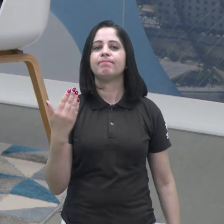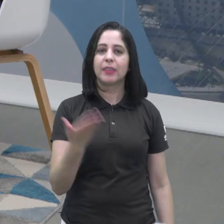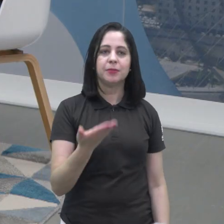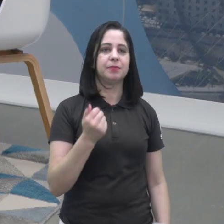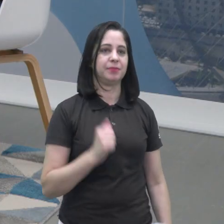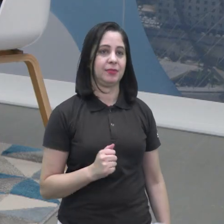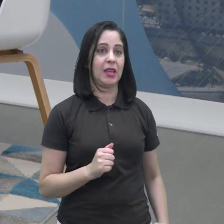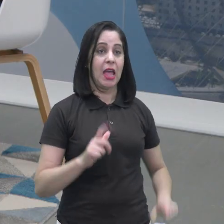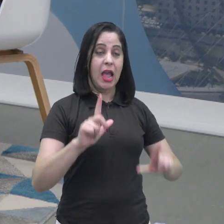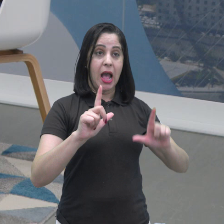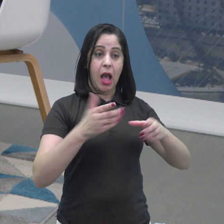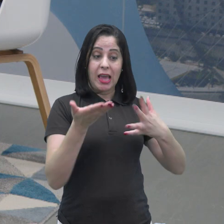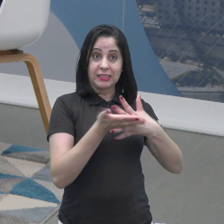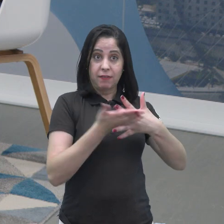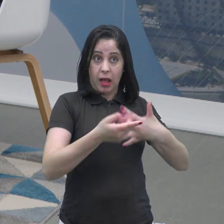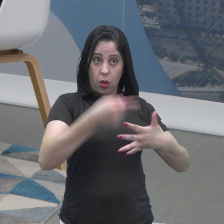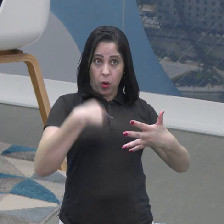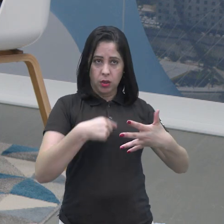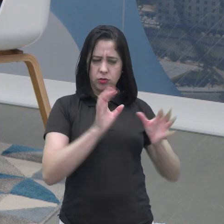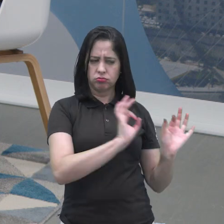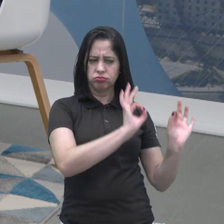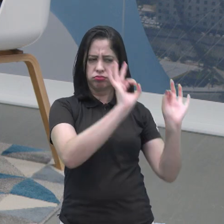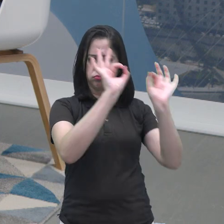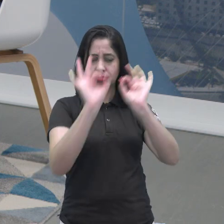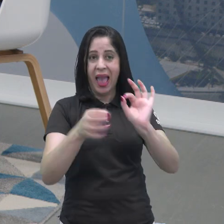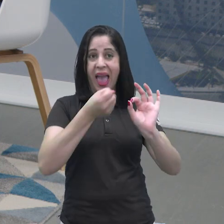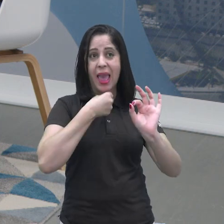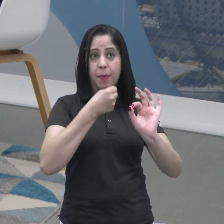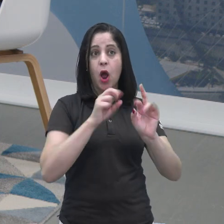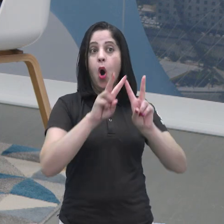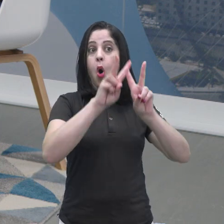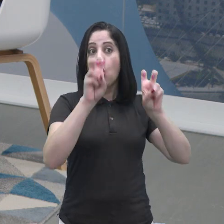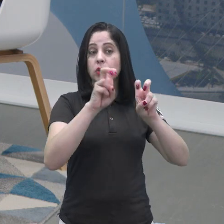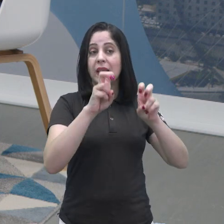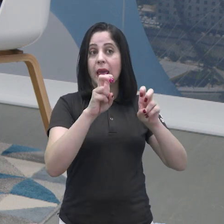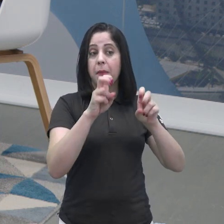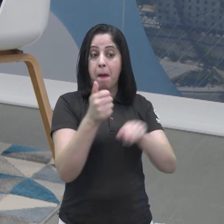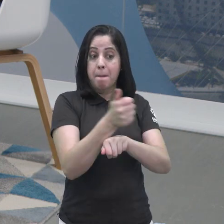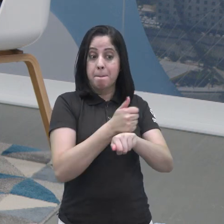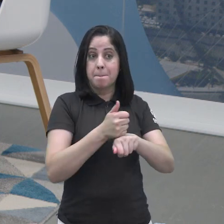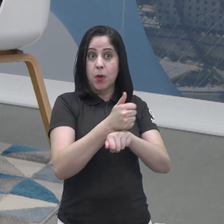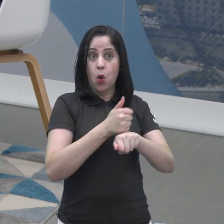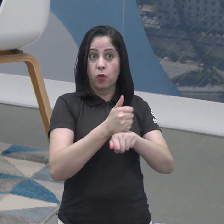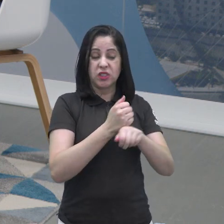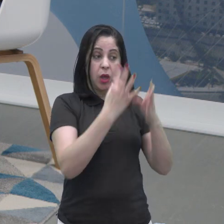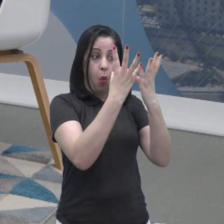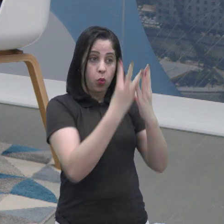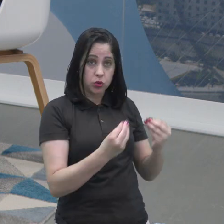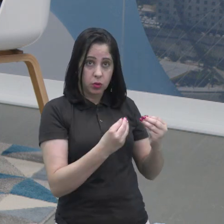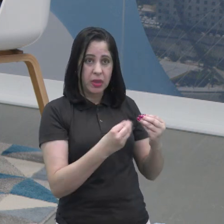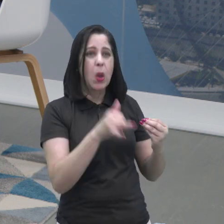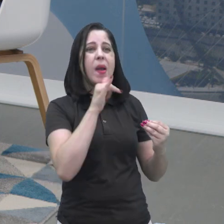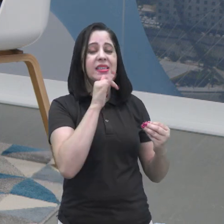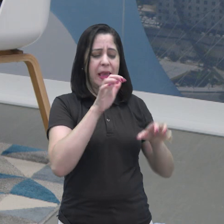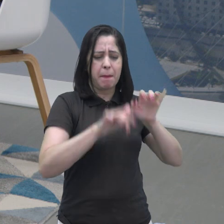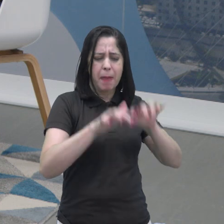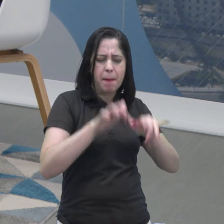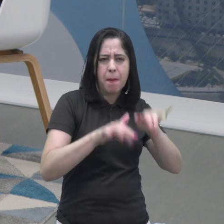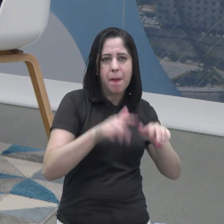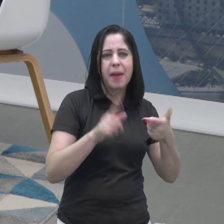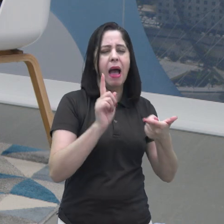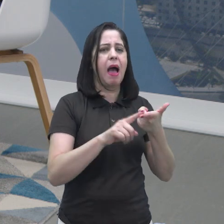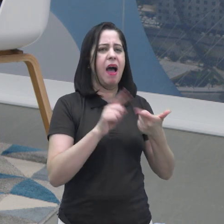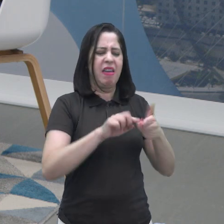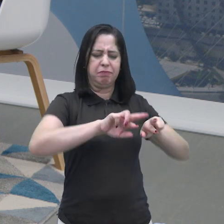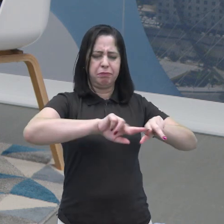Luciana, no bloco anterior a gente assistiu uma reportagem falando das profissões que deixaram de existir, como, por exemplo,